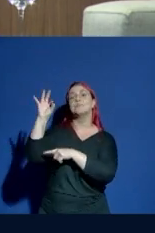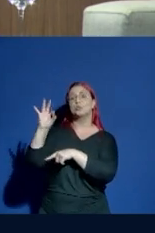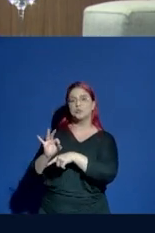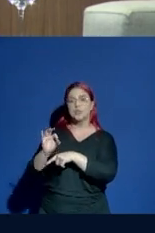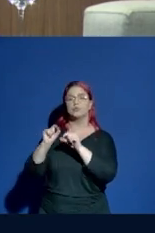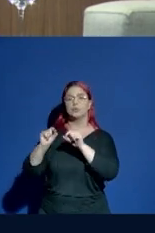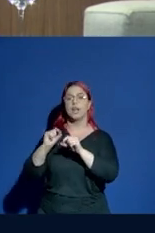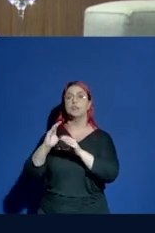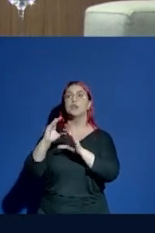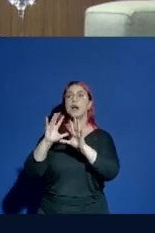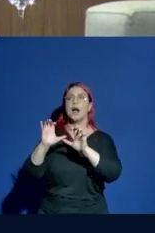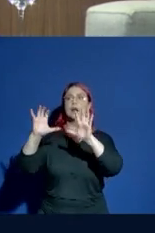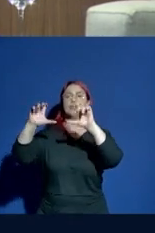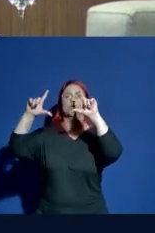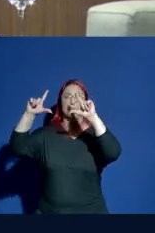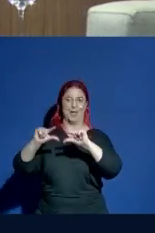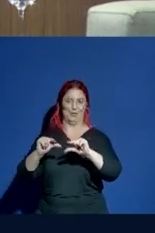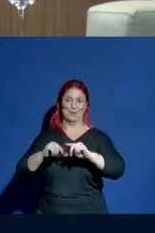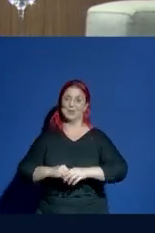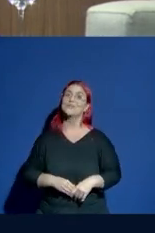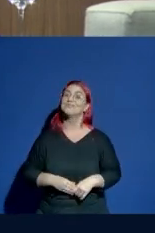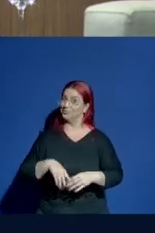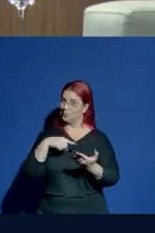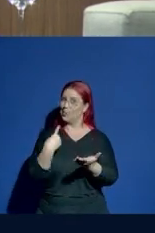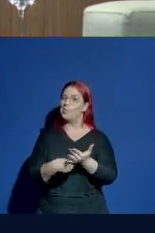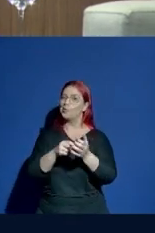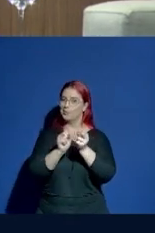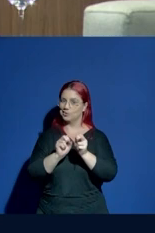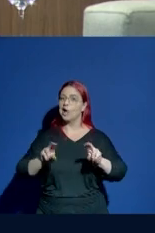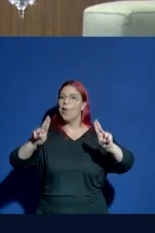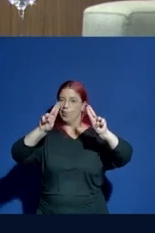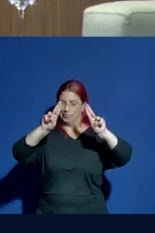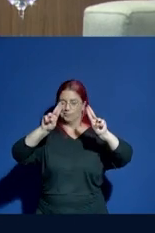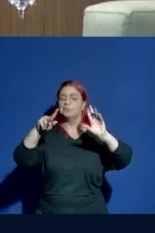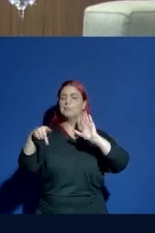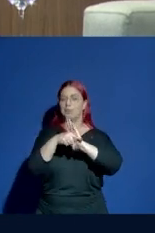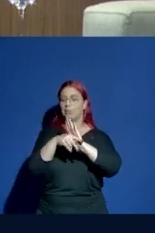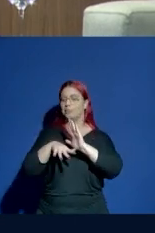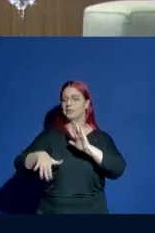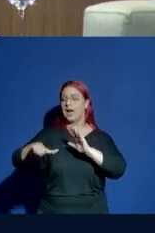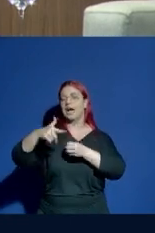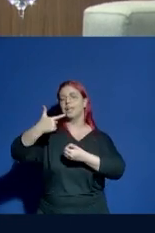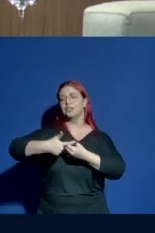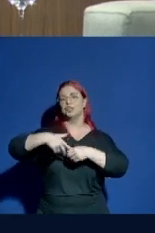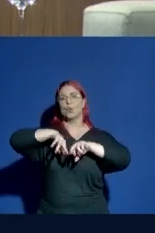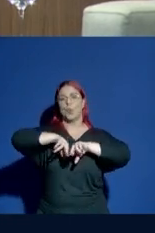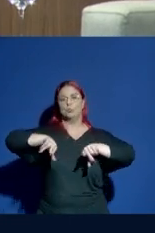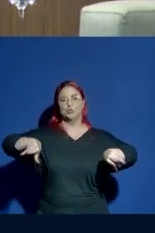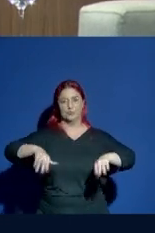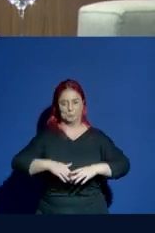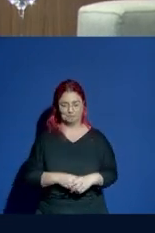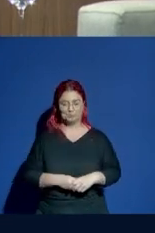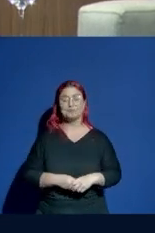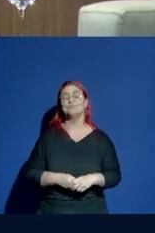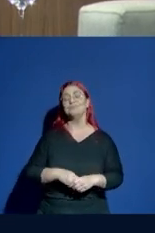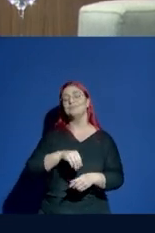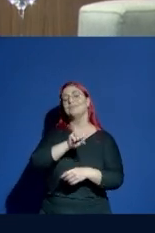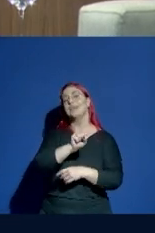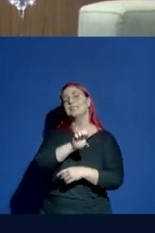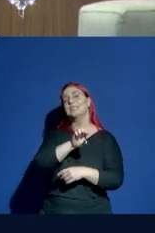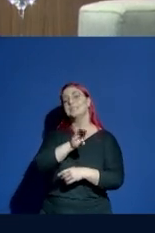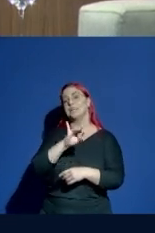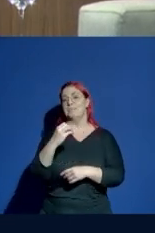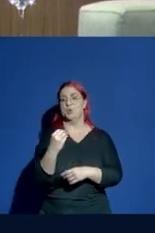descarbonização é do setor de combustível E para isso seria um instrumento